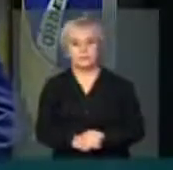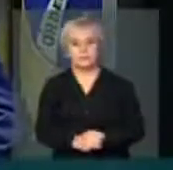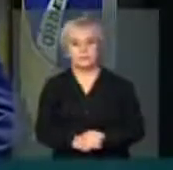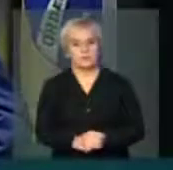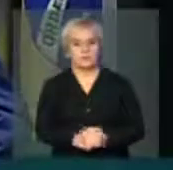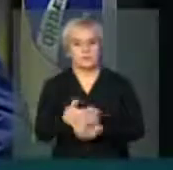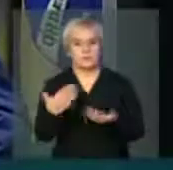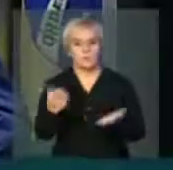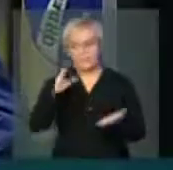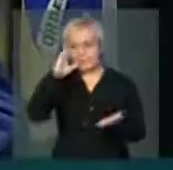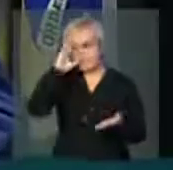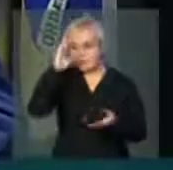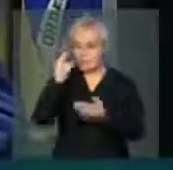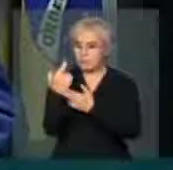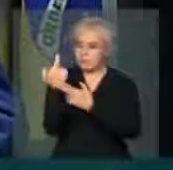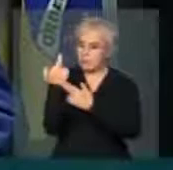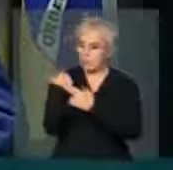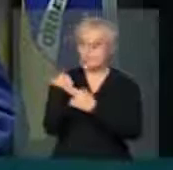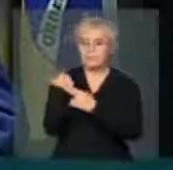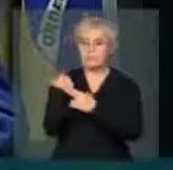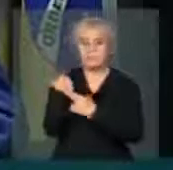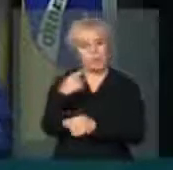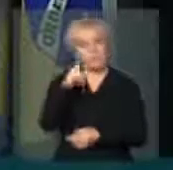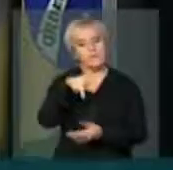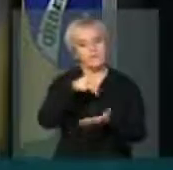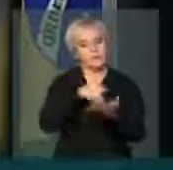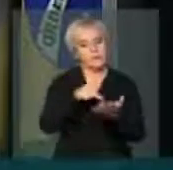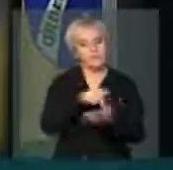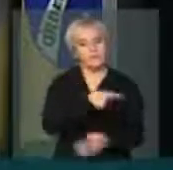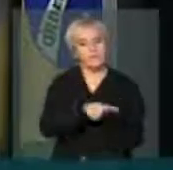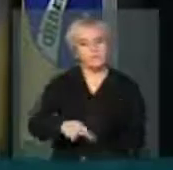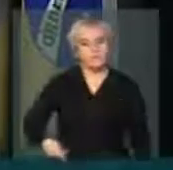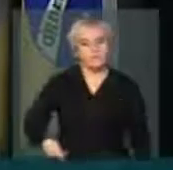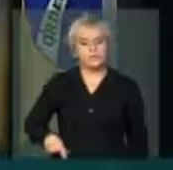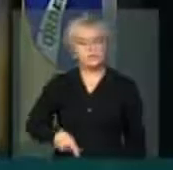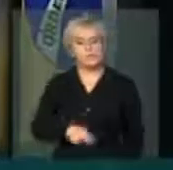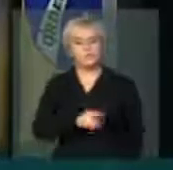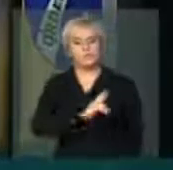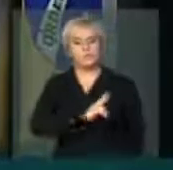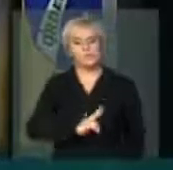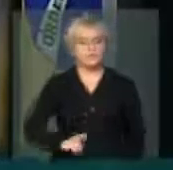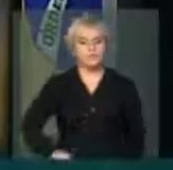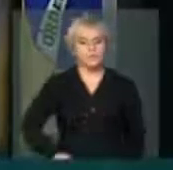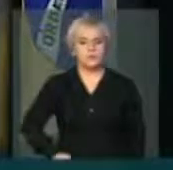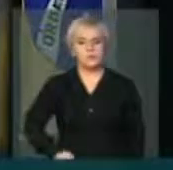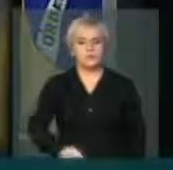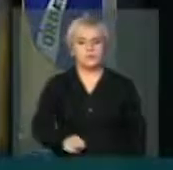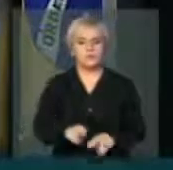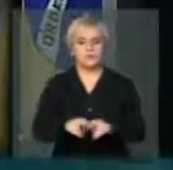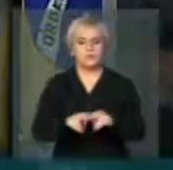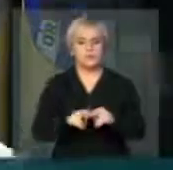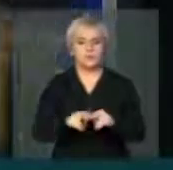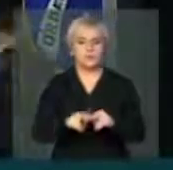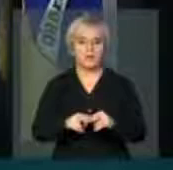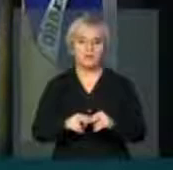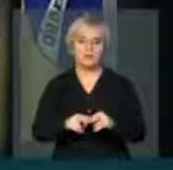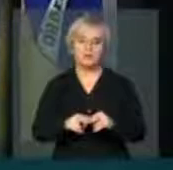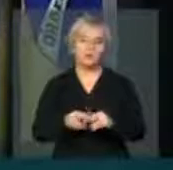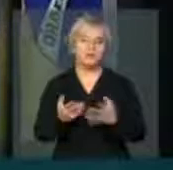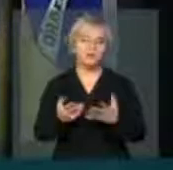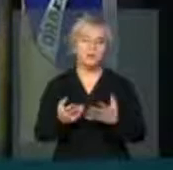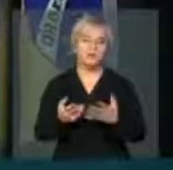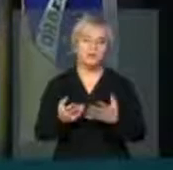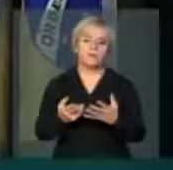E a principal responsável é mesmo a presidente, que se deixou dominar pelo marketing e fez da